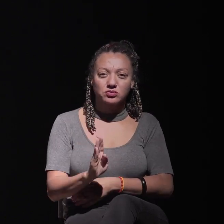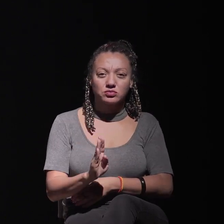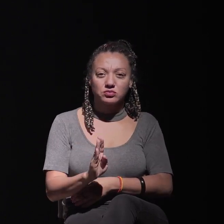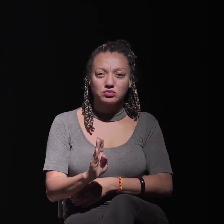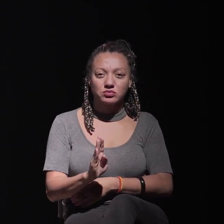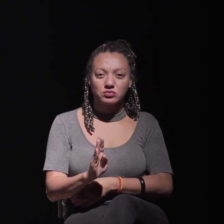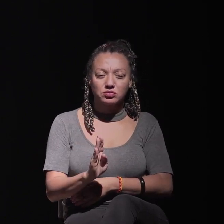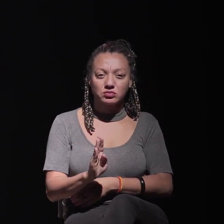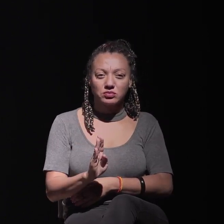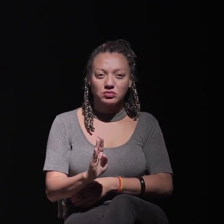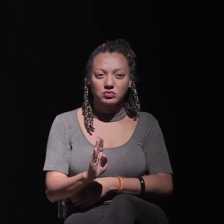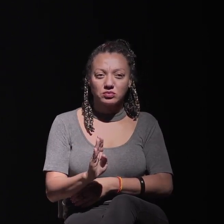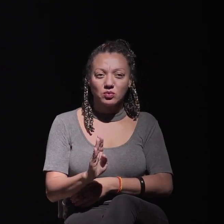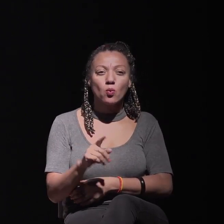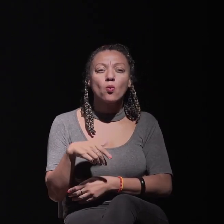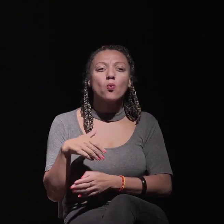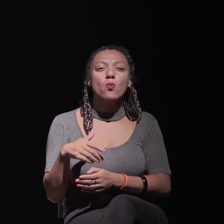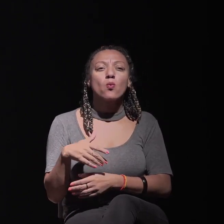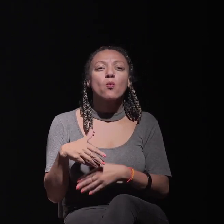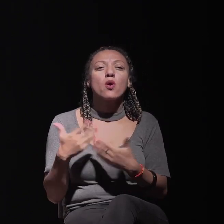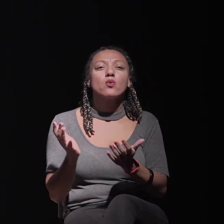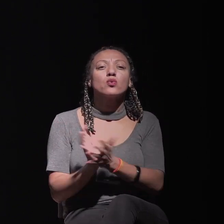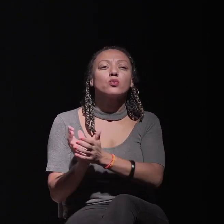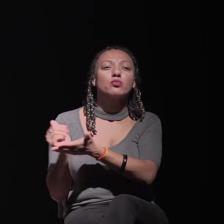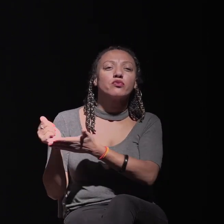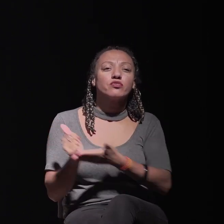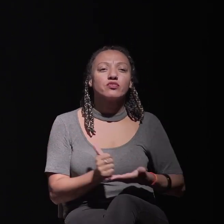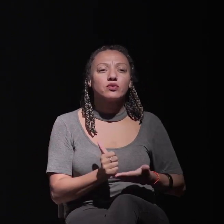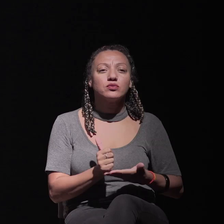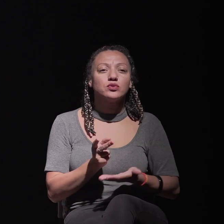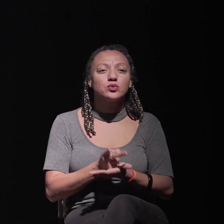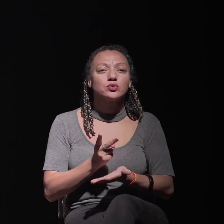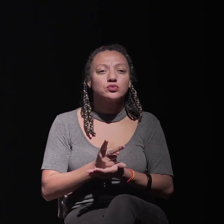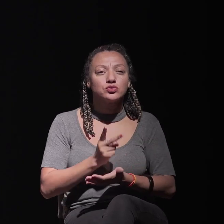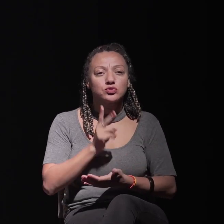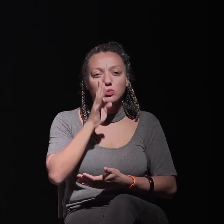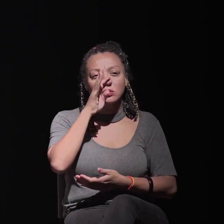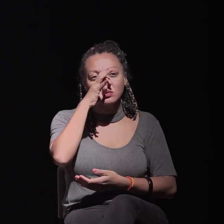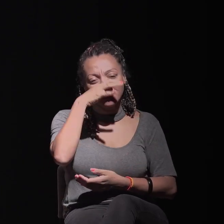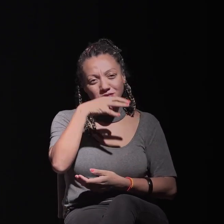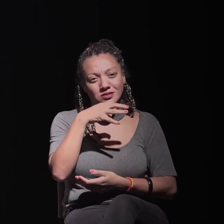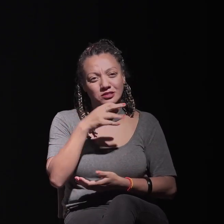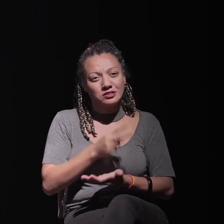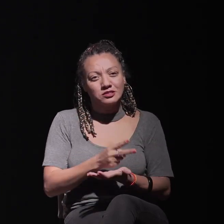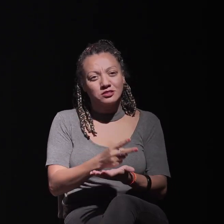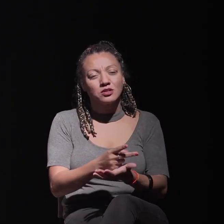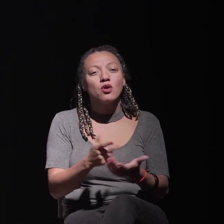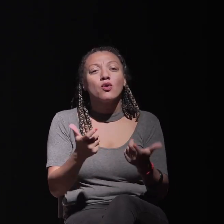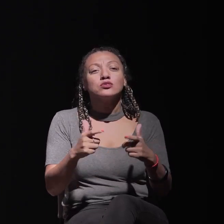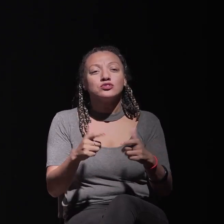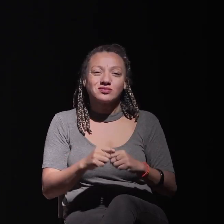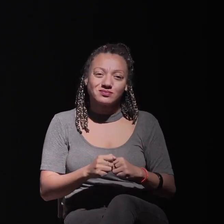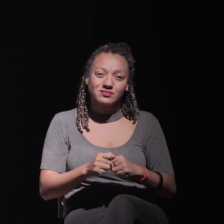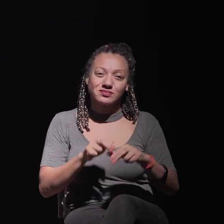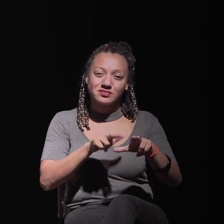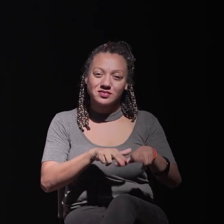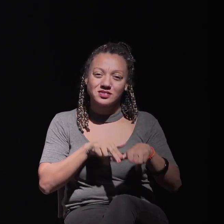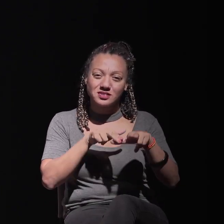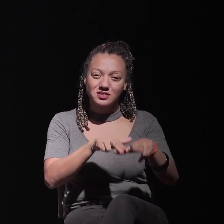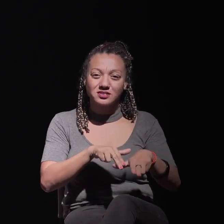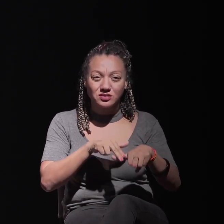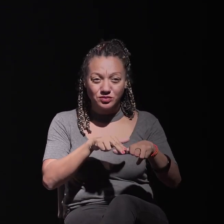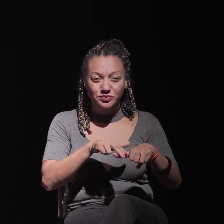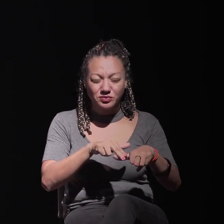processo da vinda para cá da escravidão, para manter vivas as memórias e as tradições? Os terreiros de candomblé. O primeiro terreiro é datado